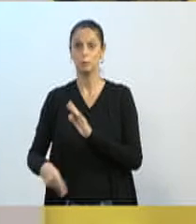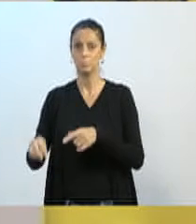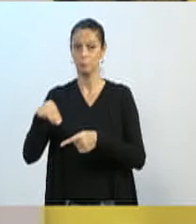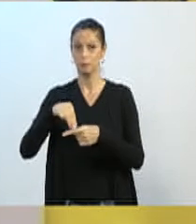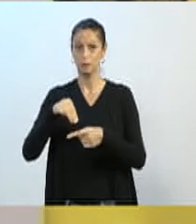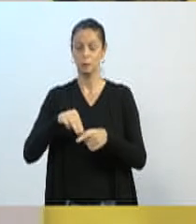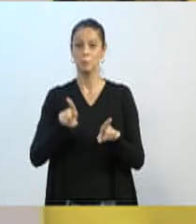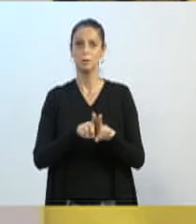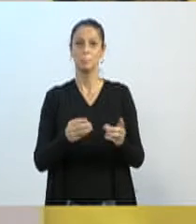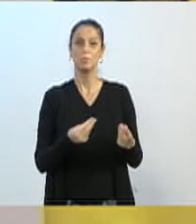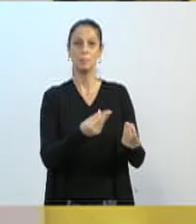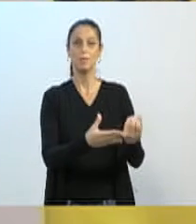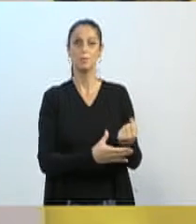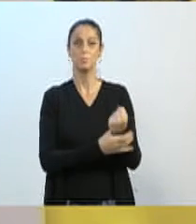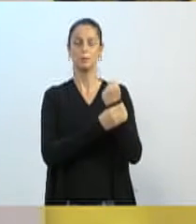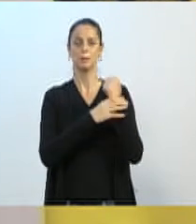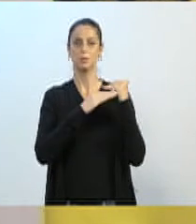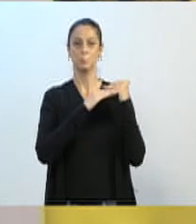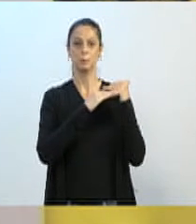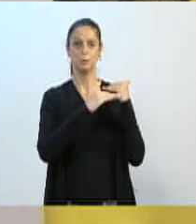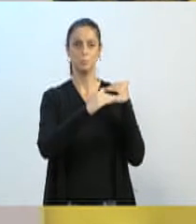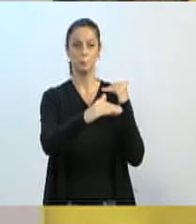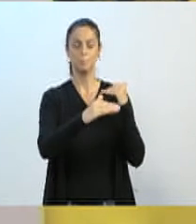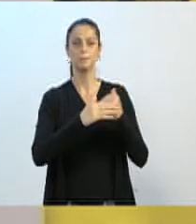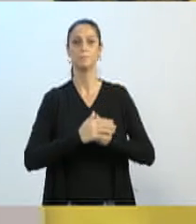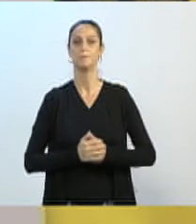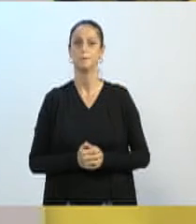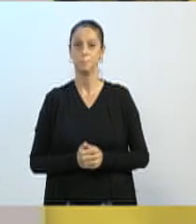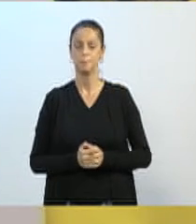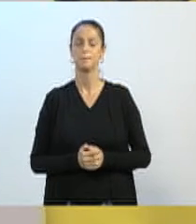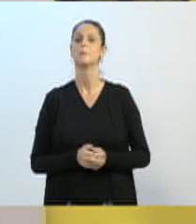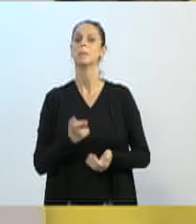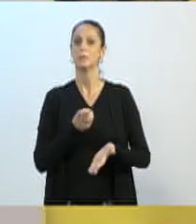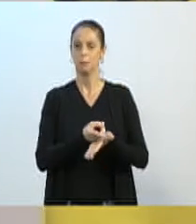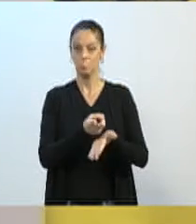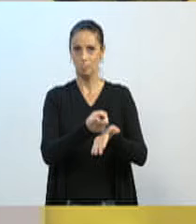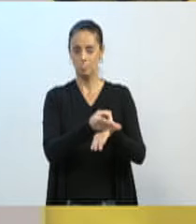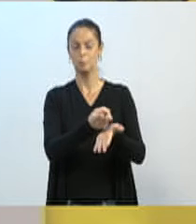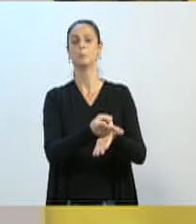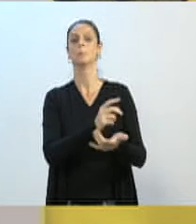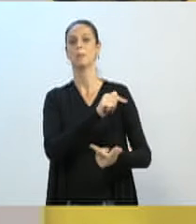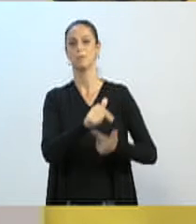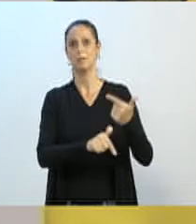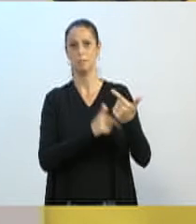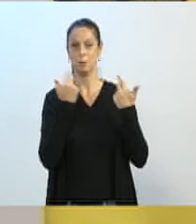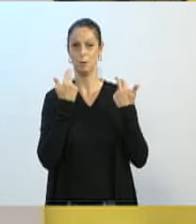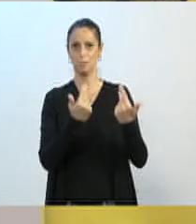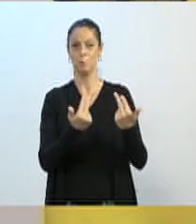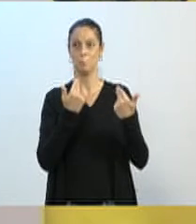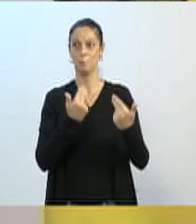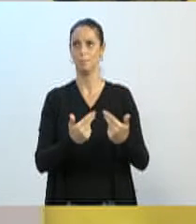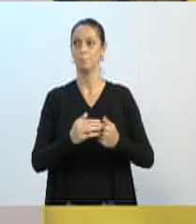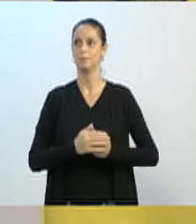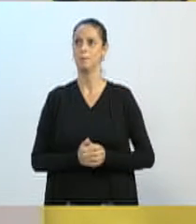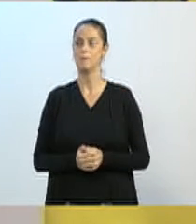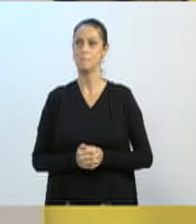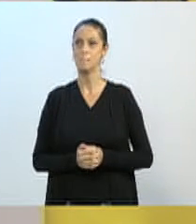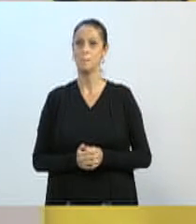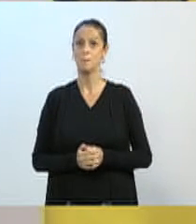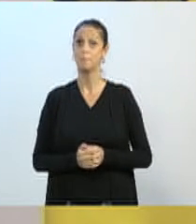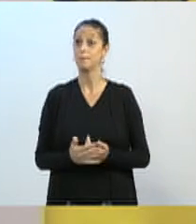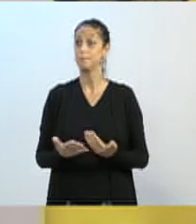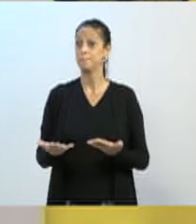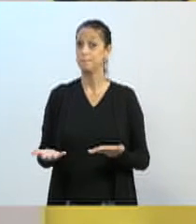trazer garantias de estabilidade em relação ao funcionamento contínuo desses empreendimentos. Esse é o caso, vereador